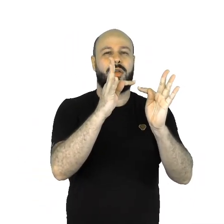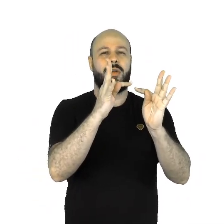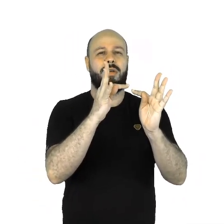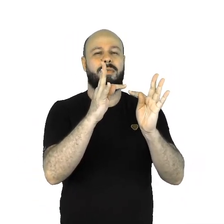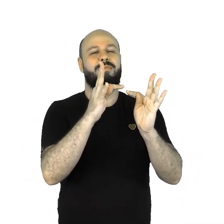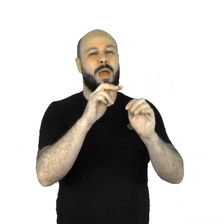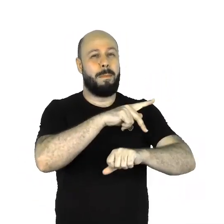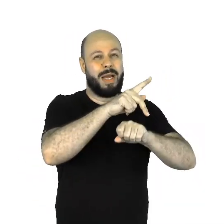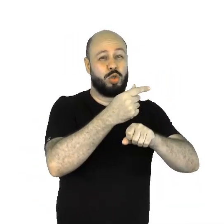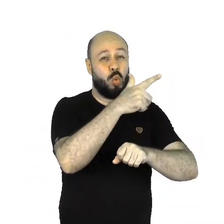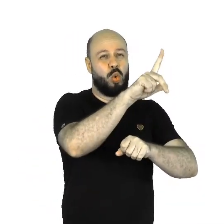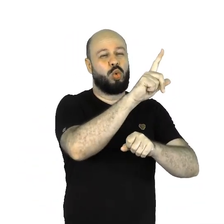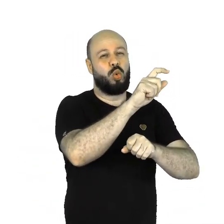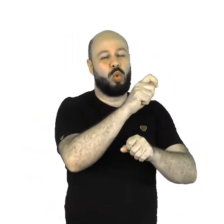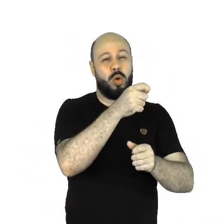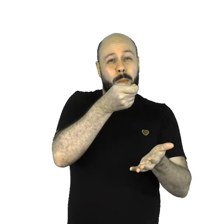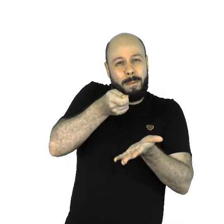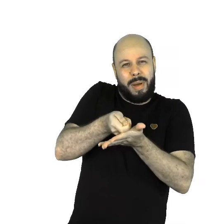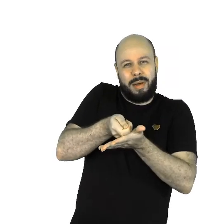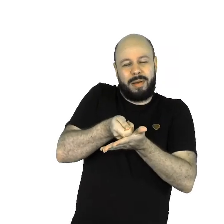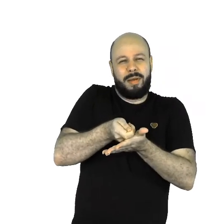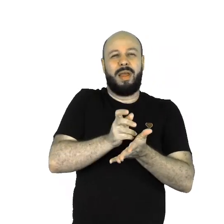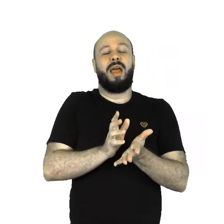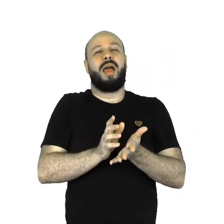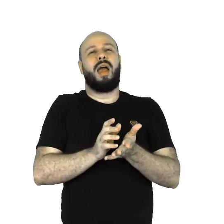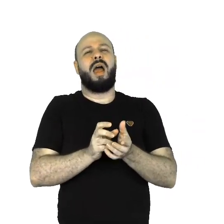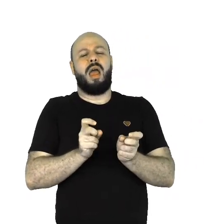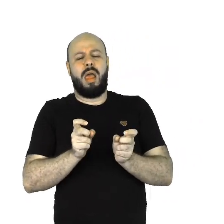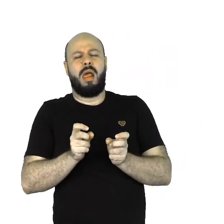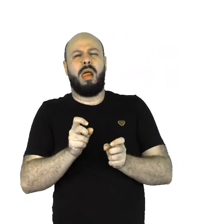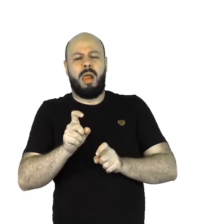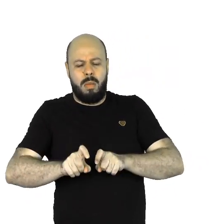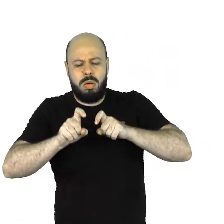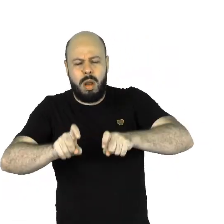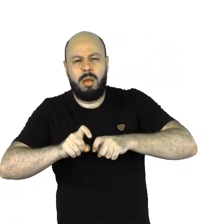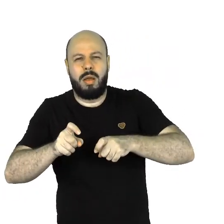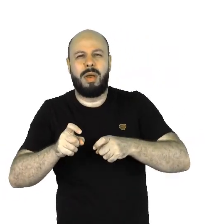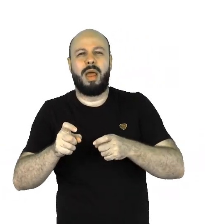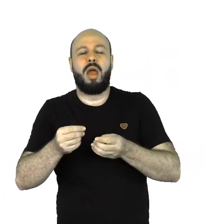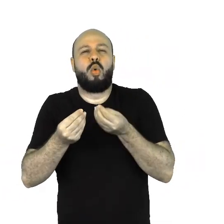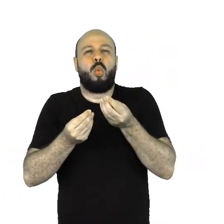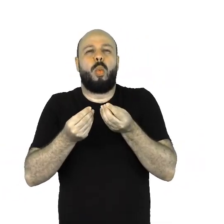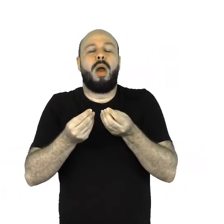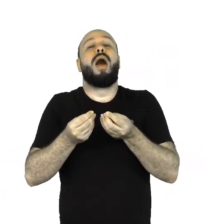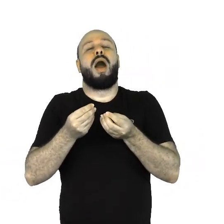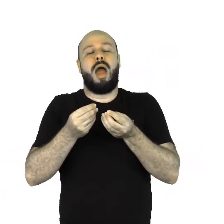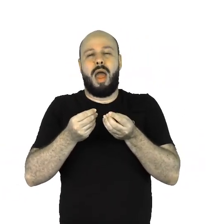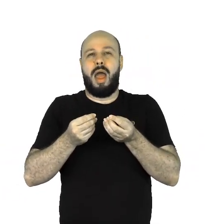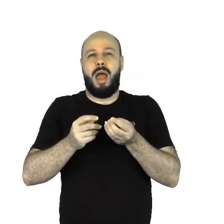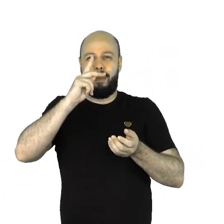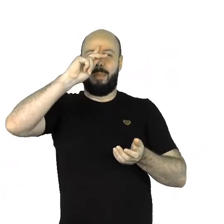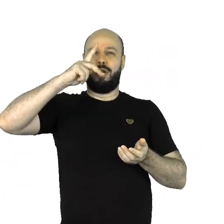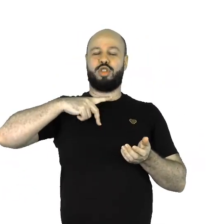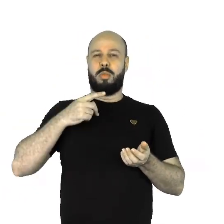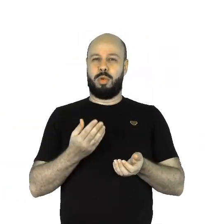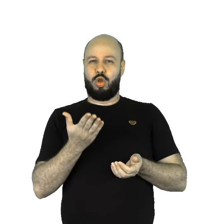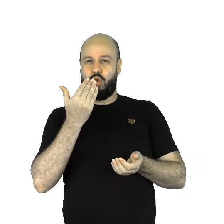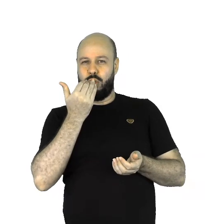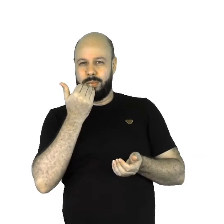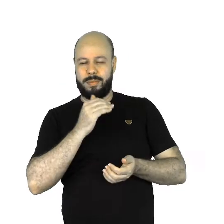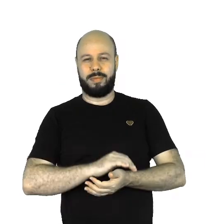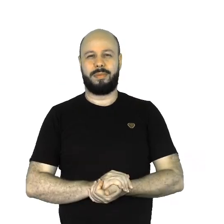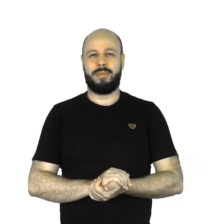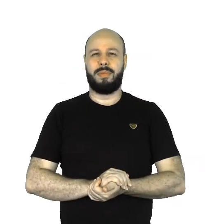lugares e a produção agrícola fica para onde? A produção agrícola fica para o consumo deles. Então, eles têm a partir